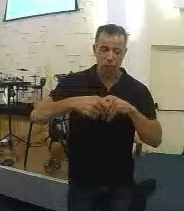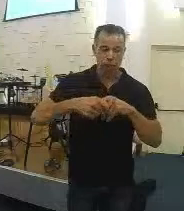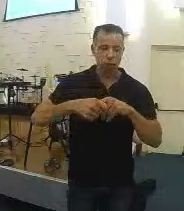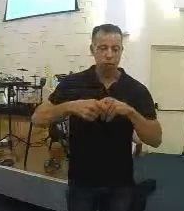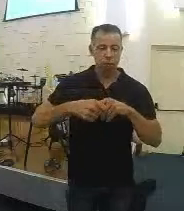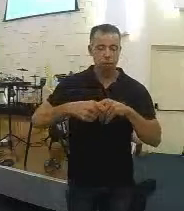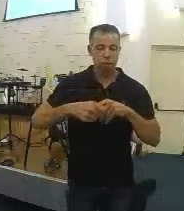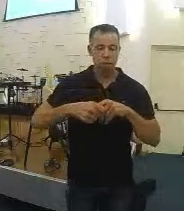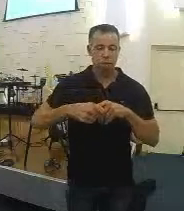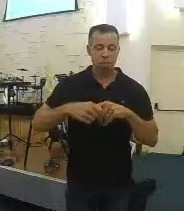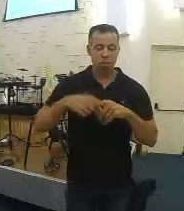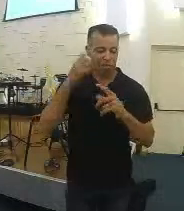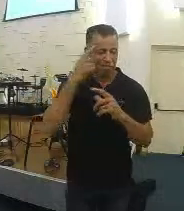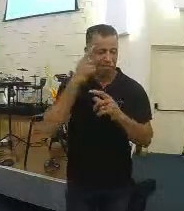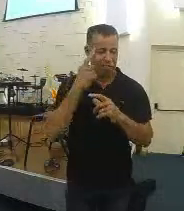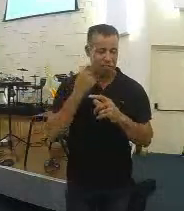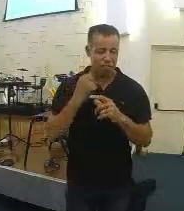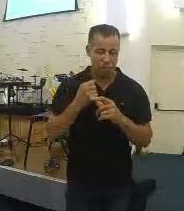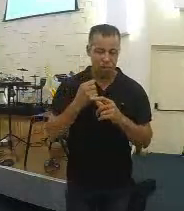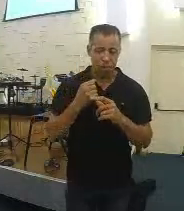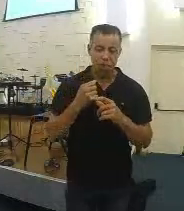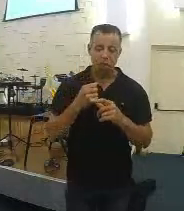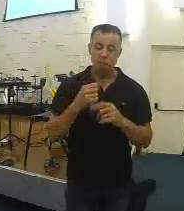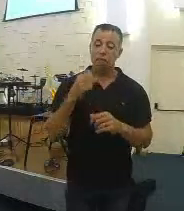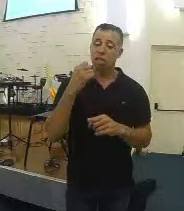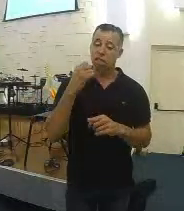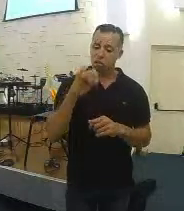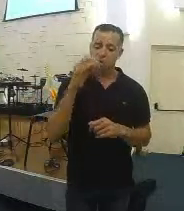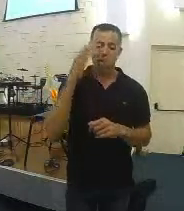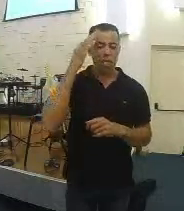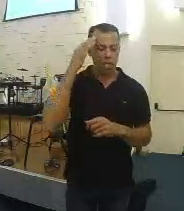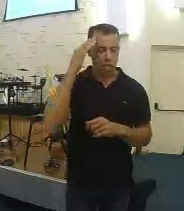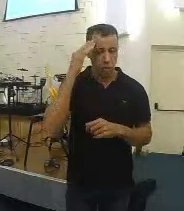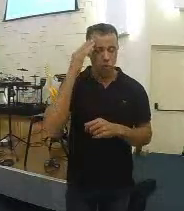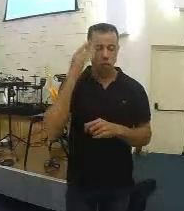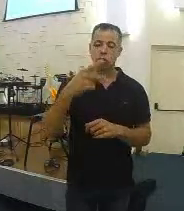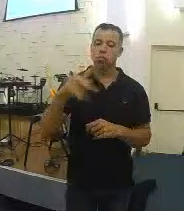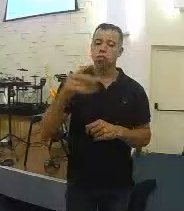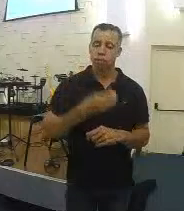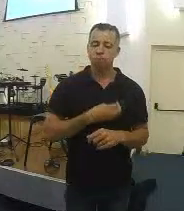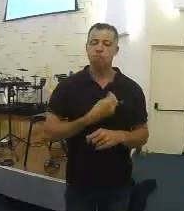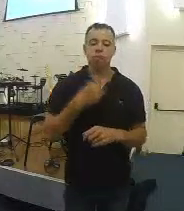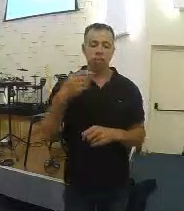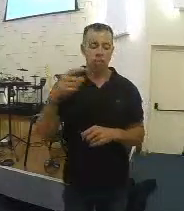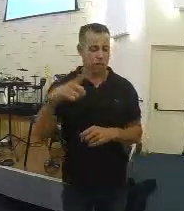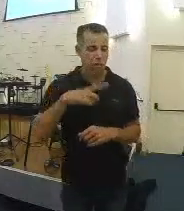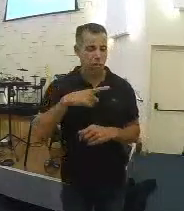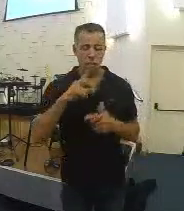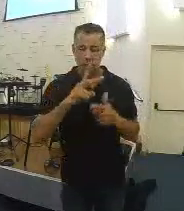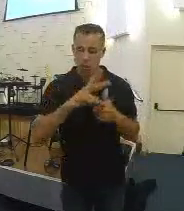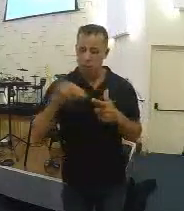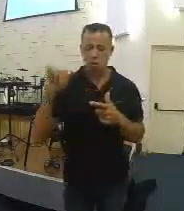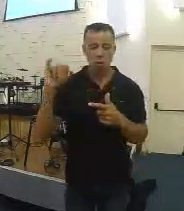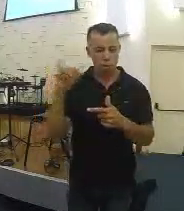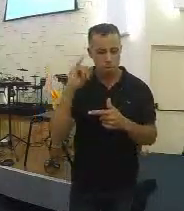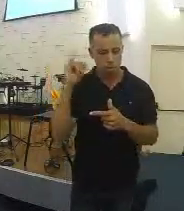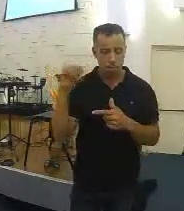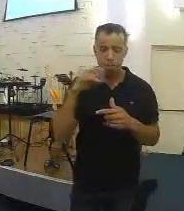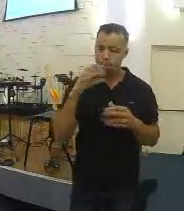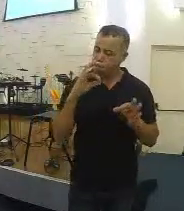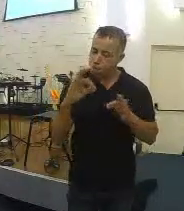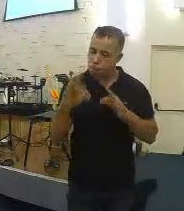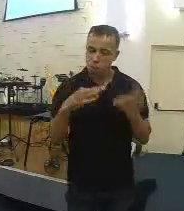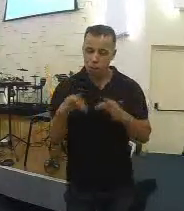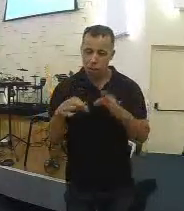Prepare-se então. Se você sabe que a sua vida tem valor e deve ser vivida para a glória de Deus, prepare-se para exercer uma função que honre